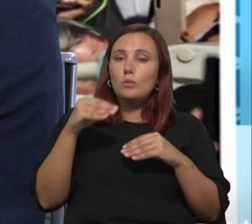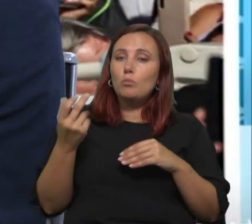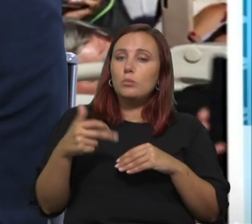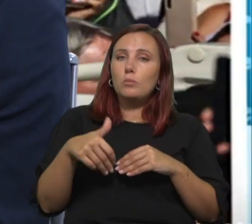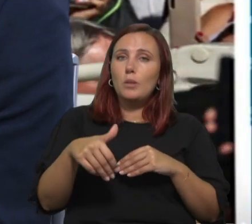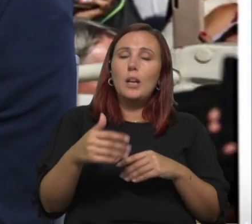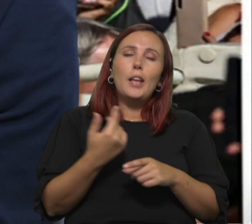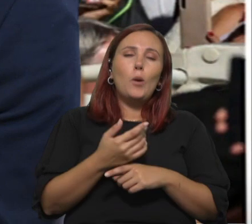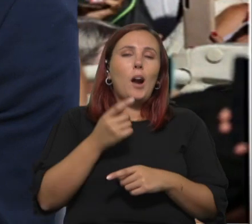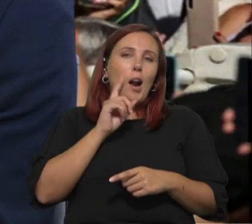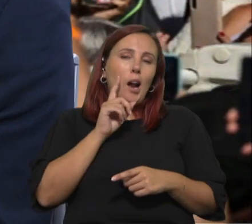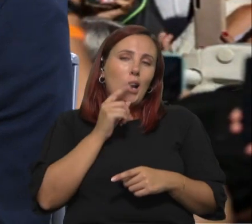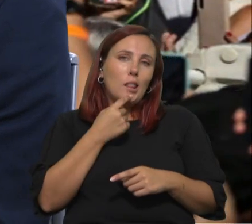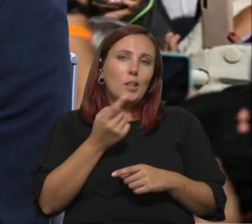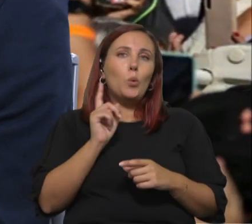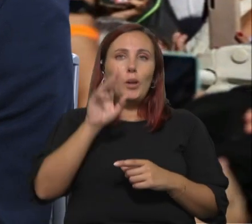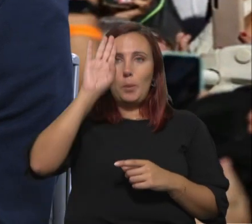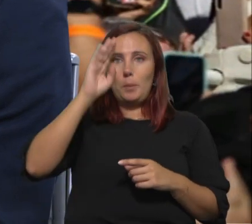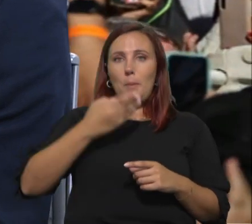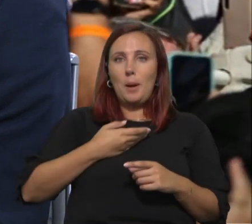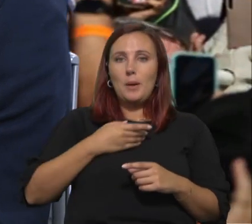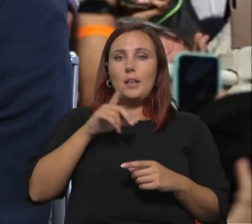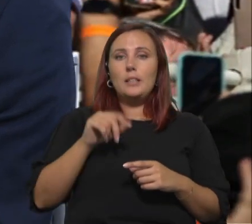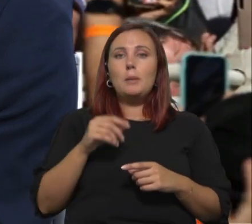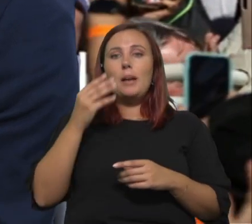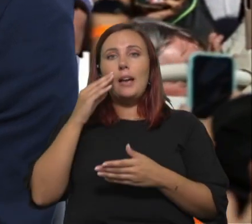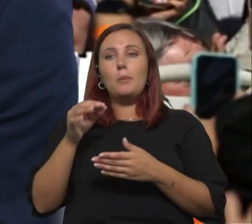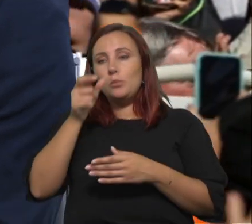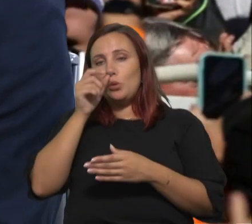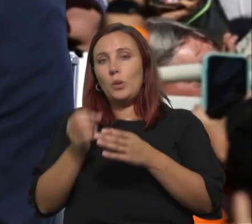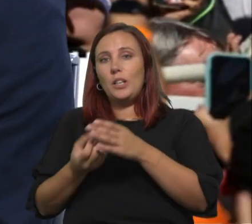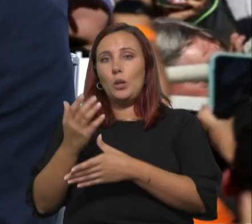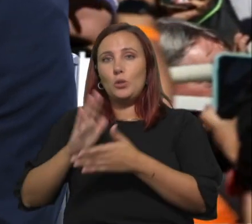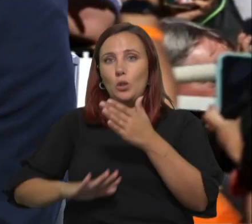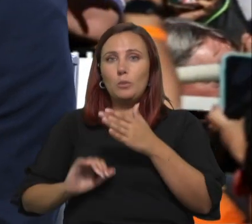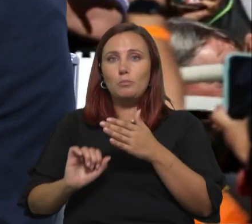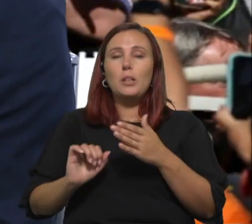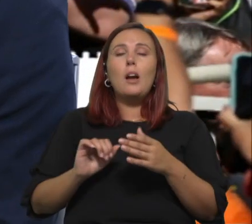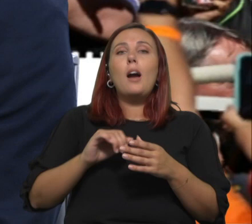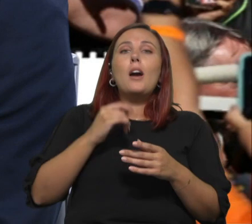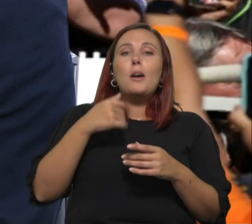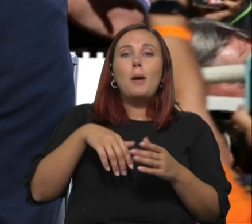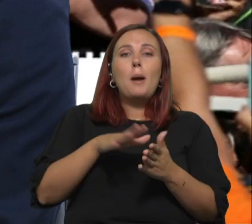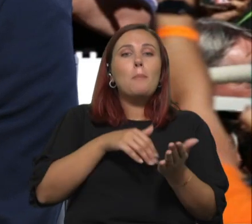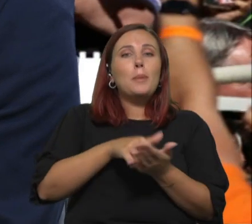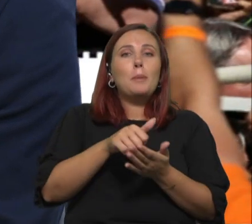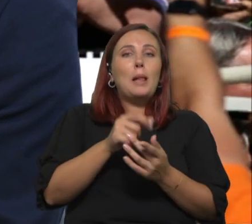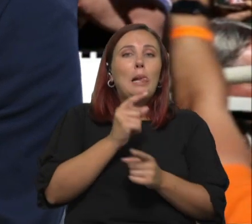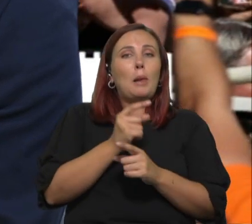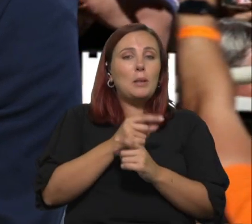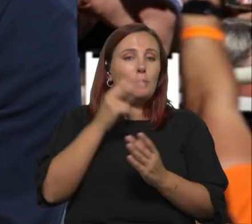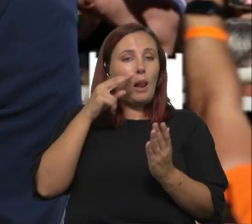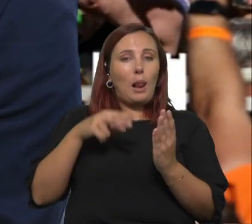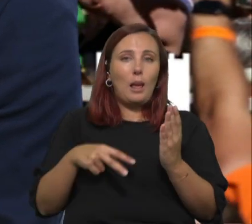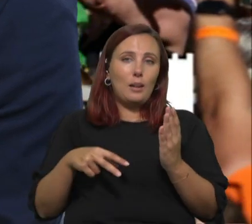costumo dizer que o Papa Francisco e o nosso fundador, em algum momento, vão ter lido a mesma Bíblia, certamente. Porque